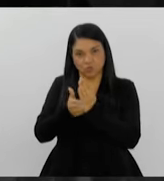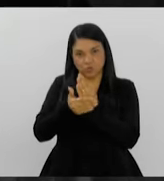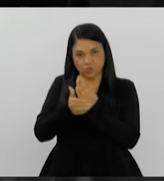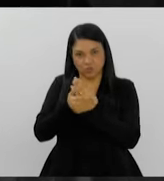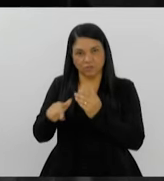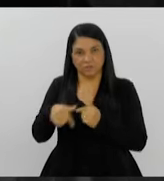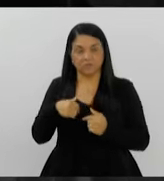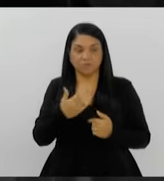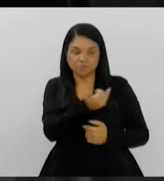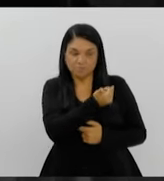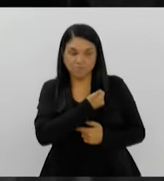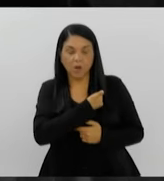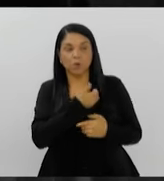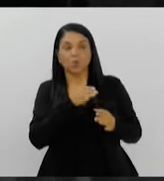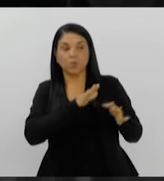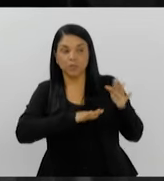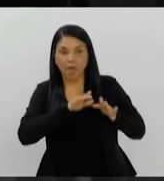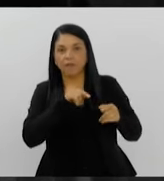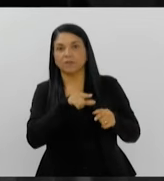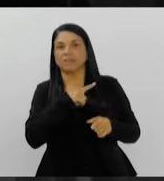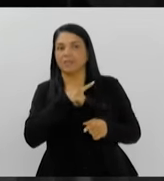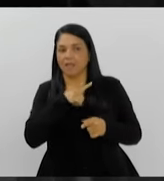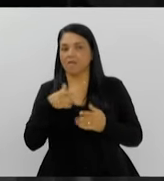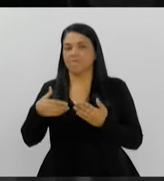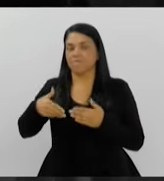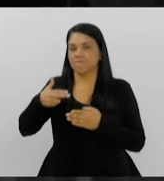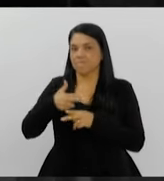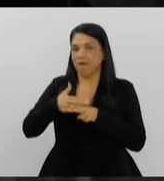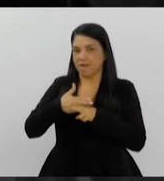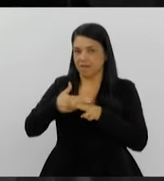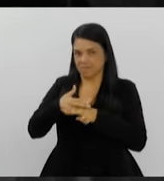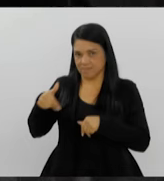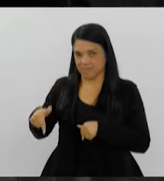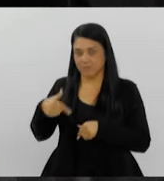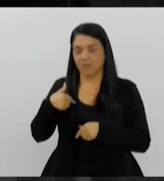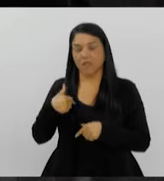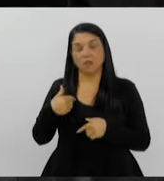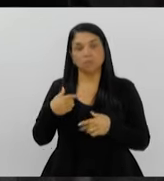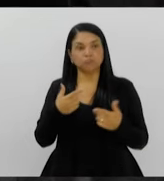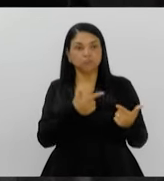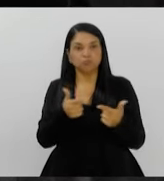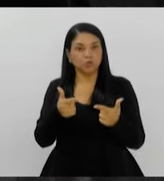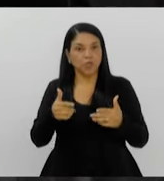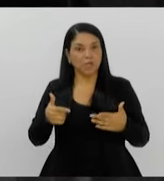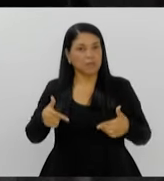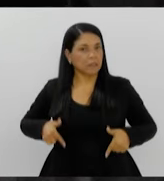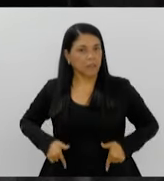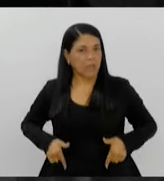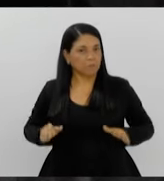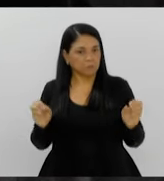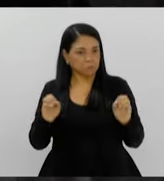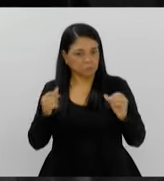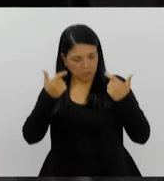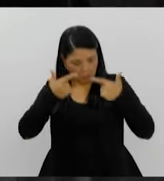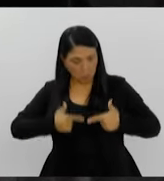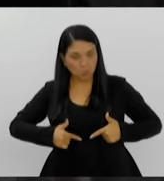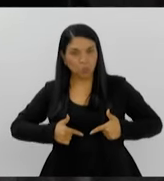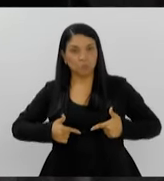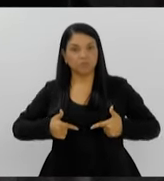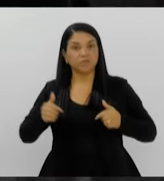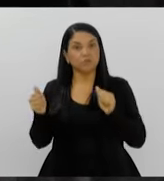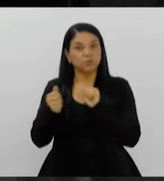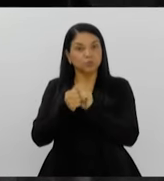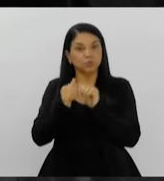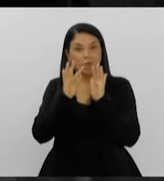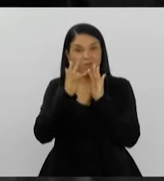com uma faca e eu estava de guarda aberta desarmado ali de peito aberto junto com a minha